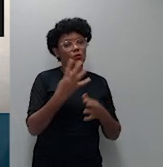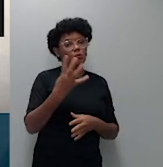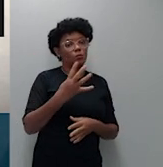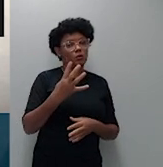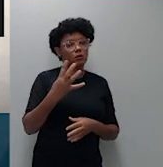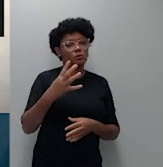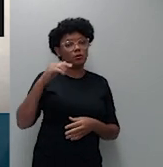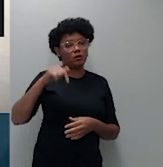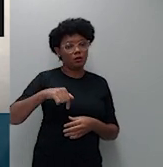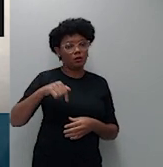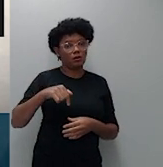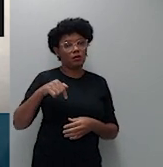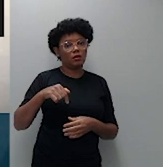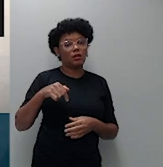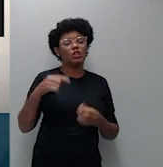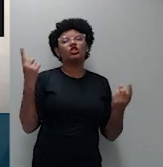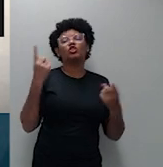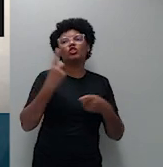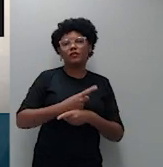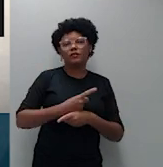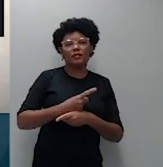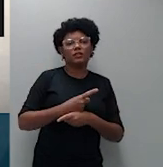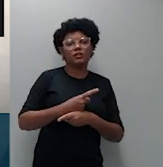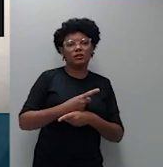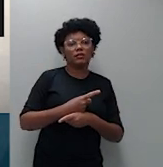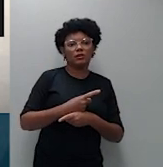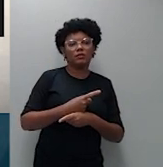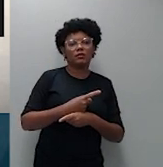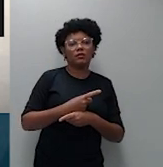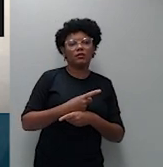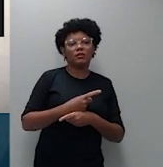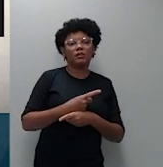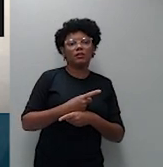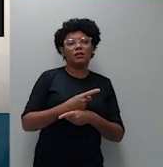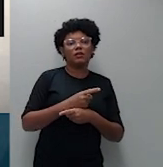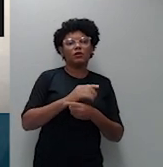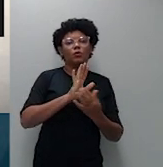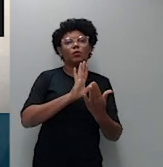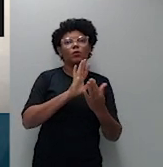caso está em divergência frontal Com